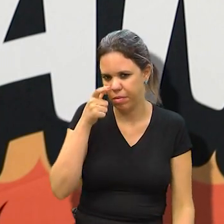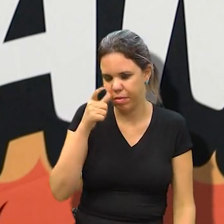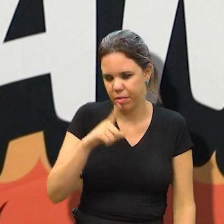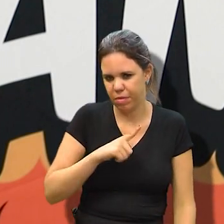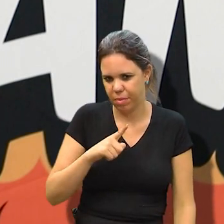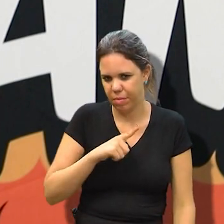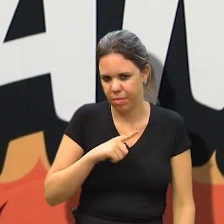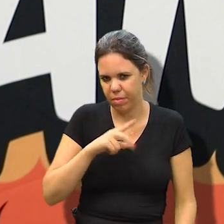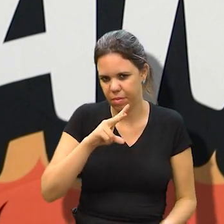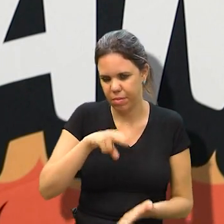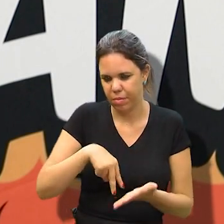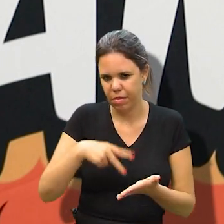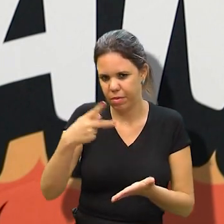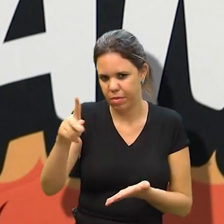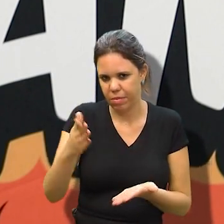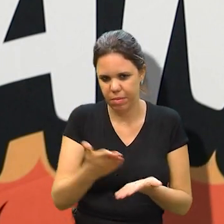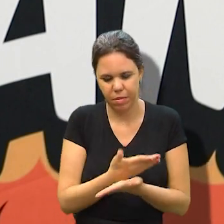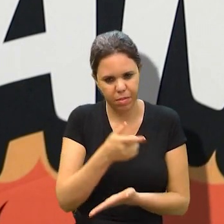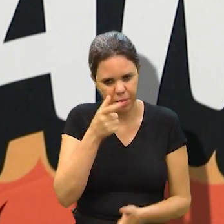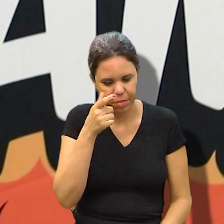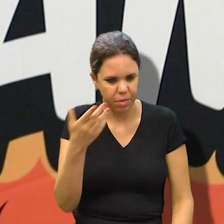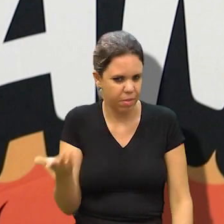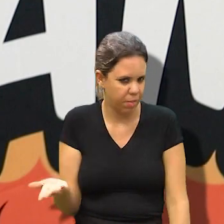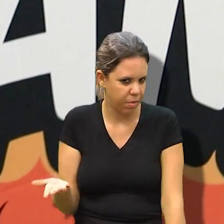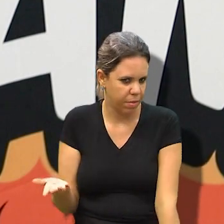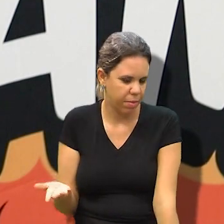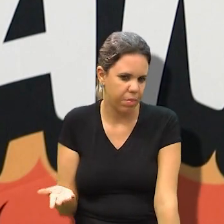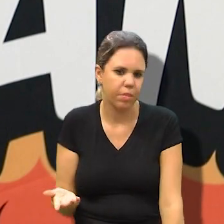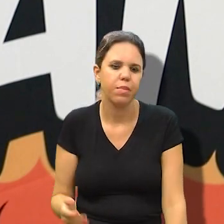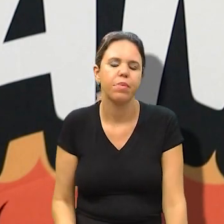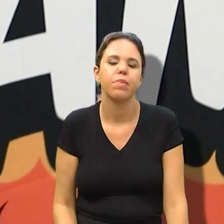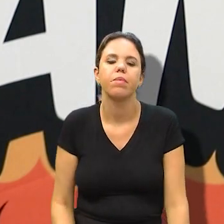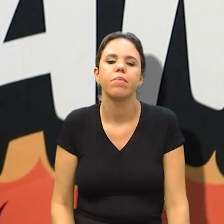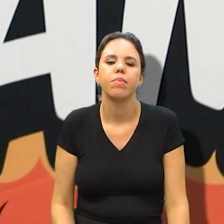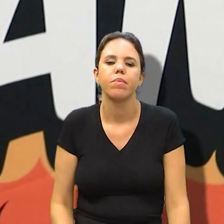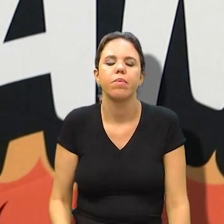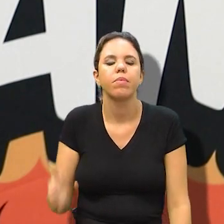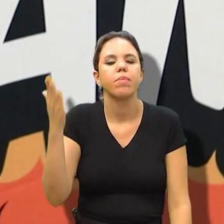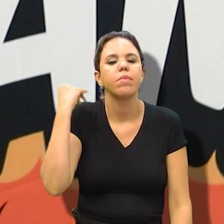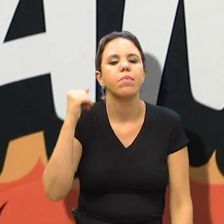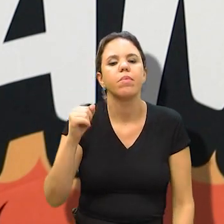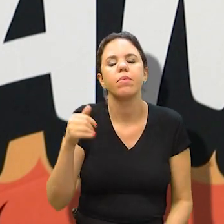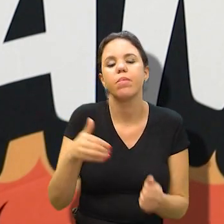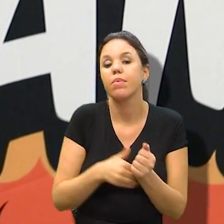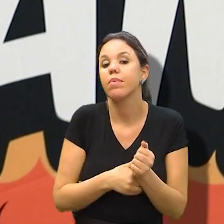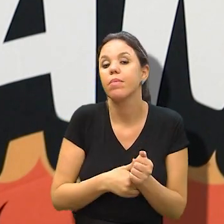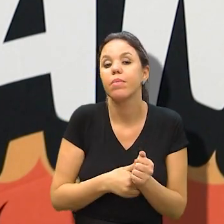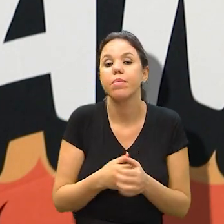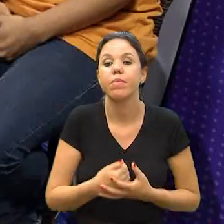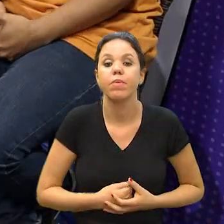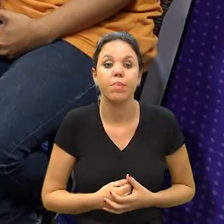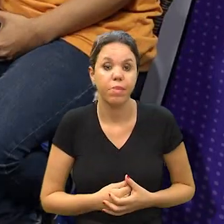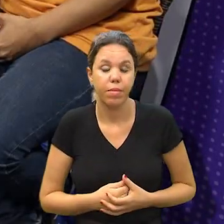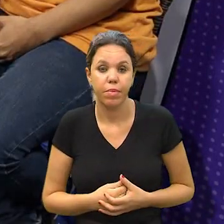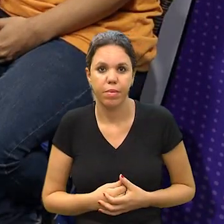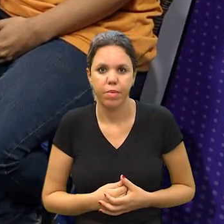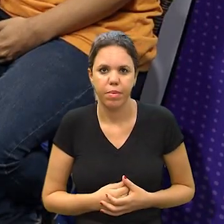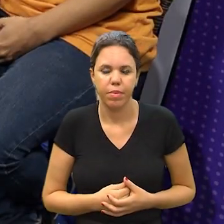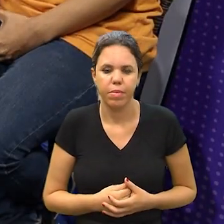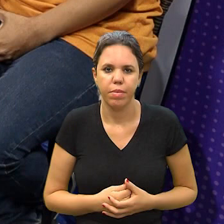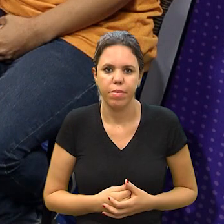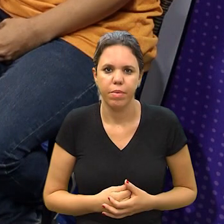casa tem que pegar o livro, né, e folhear, ler inteirinho para saber o Pequeno Segredo?